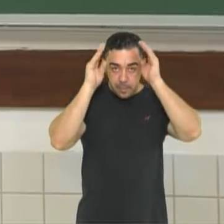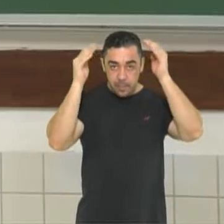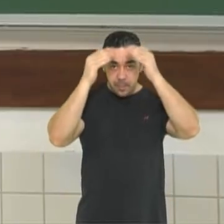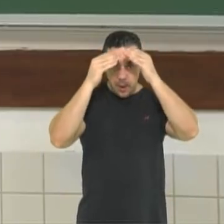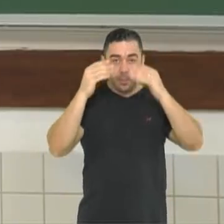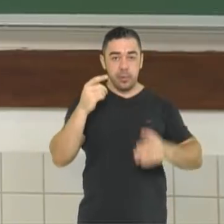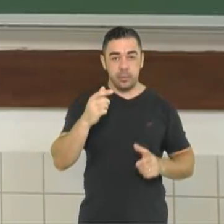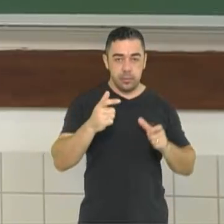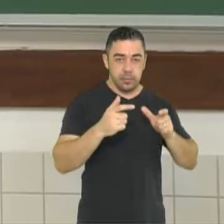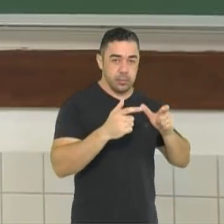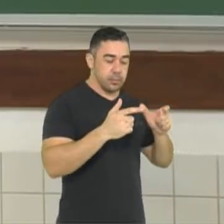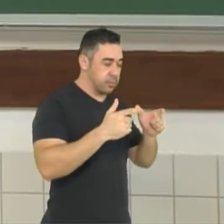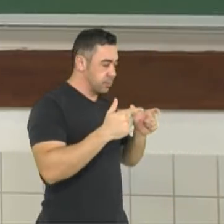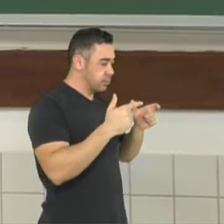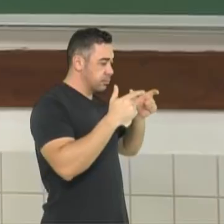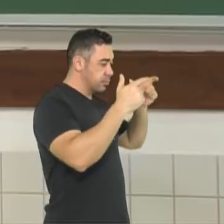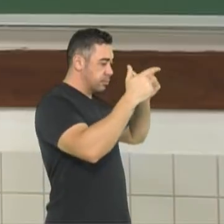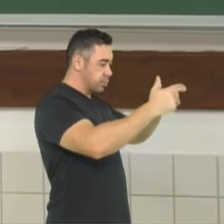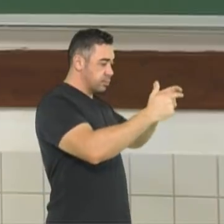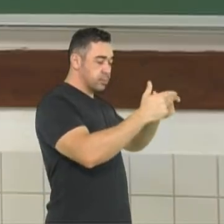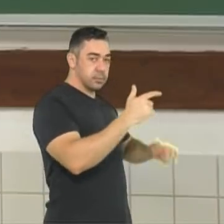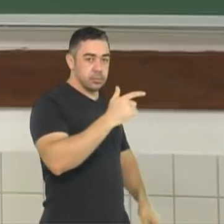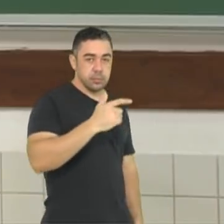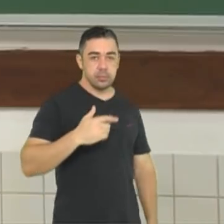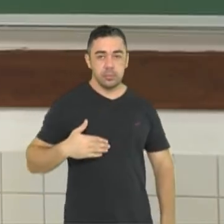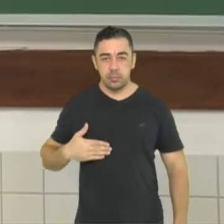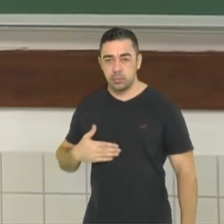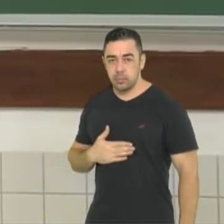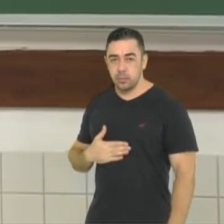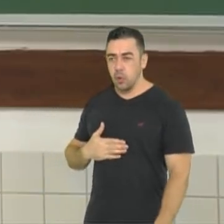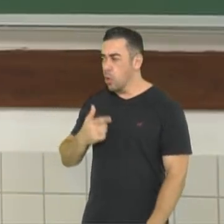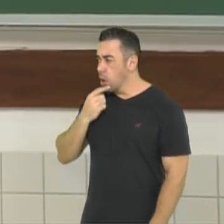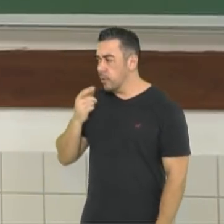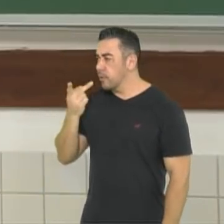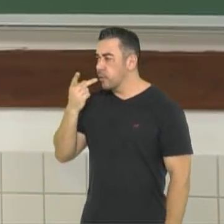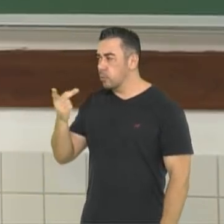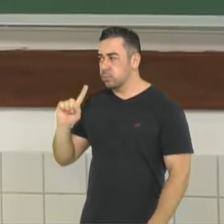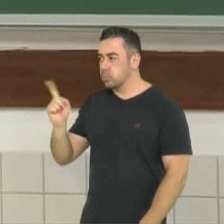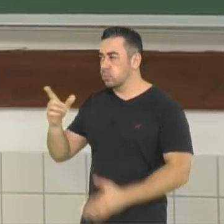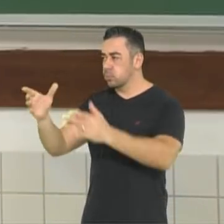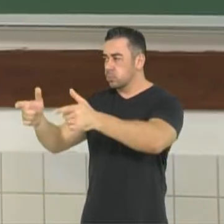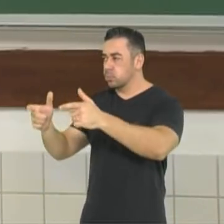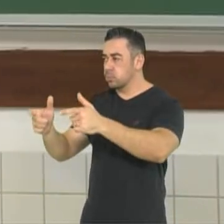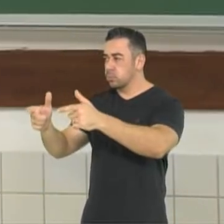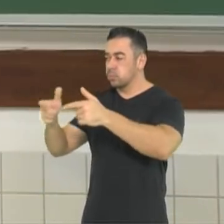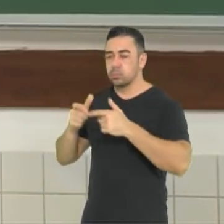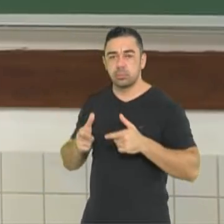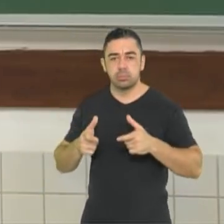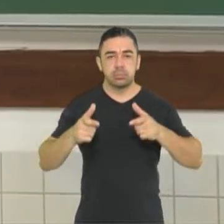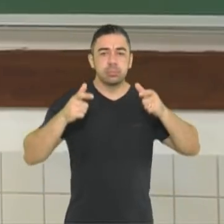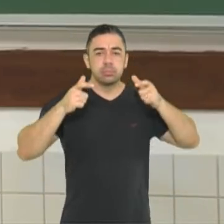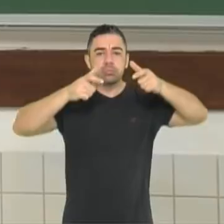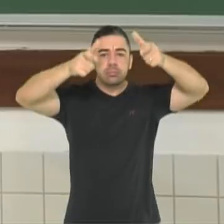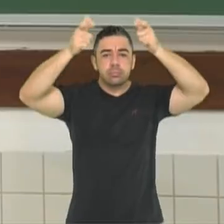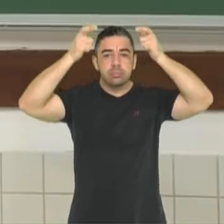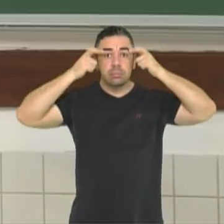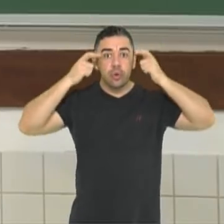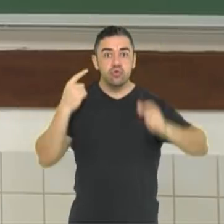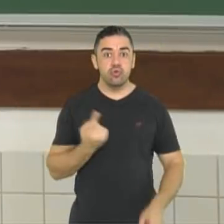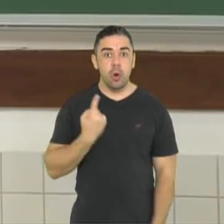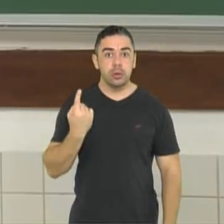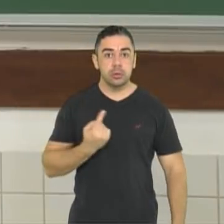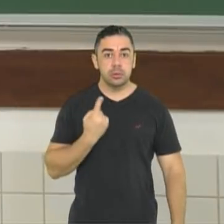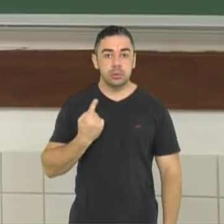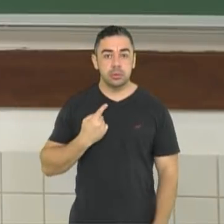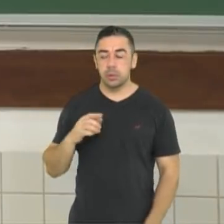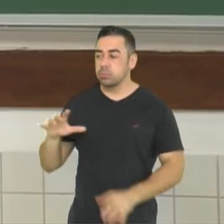Napoleão II, Napoleão Bonaparte, né? Ele chegou e falou, não, me dá aqui a coroa, ninguém vai me coroar. O próprio Napoleão tirou a coroa